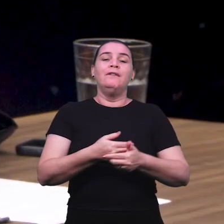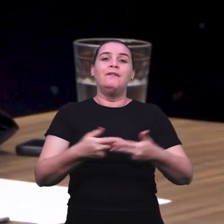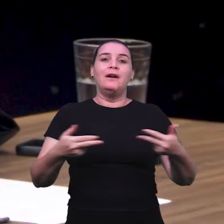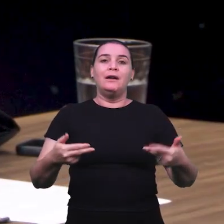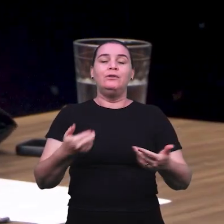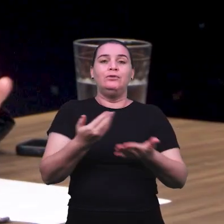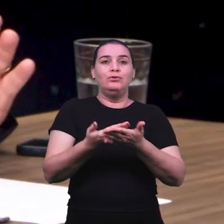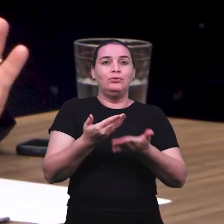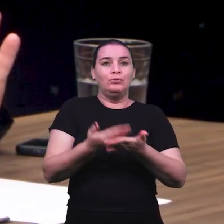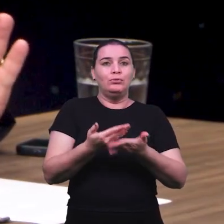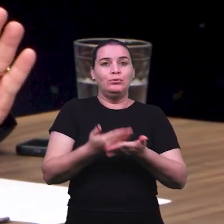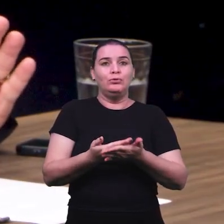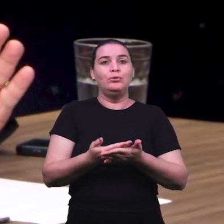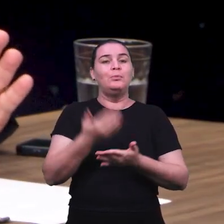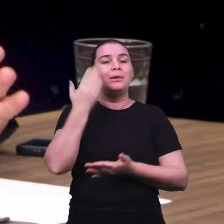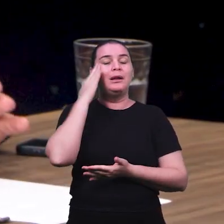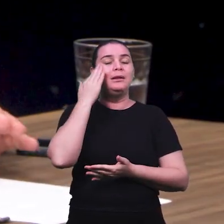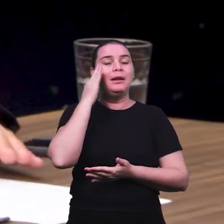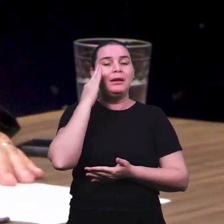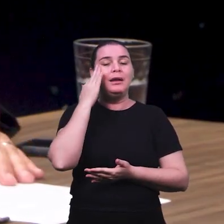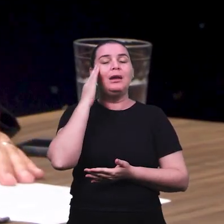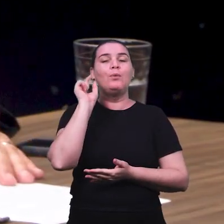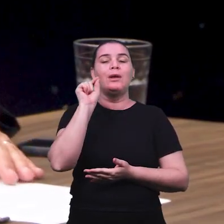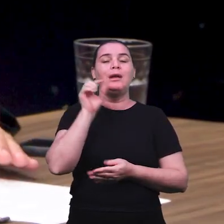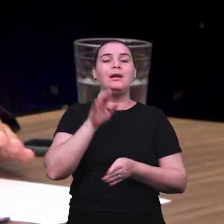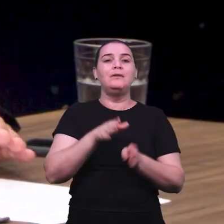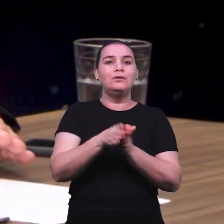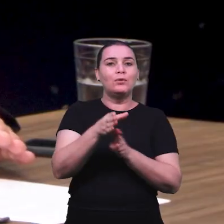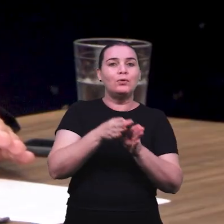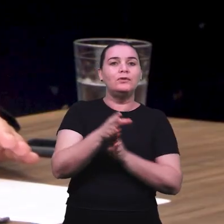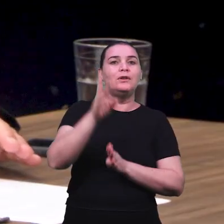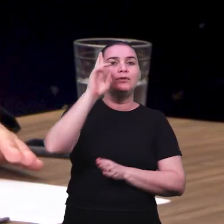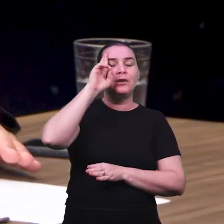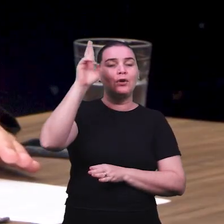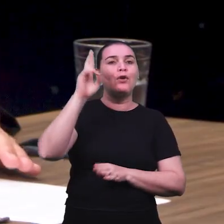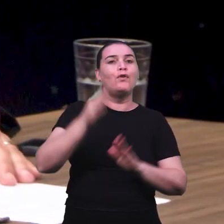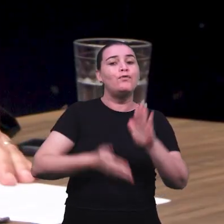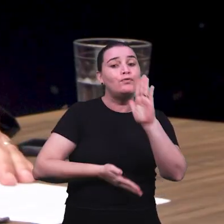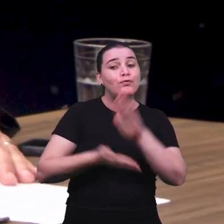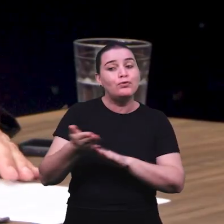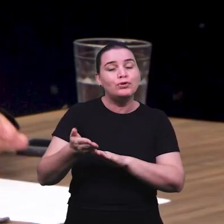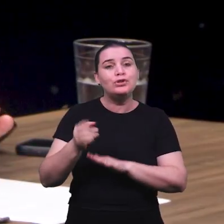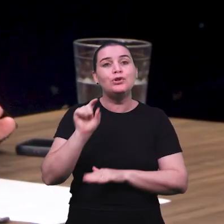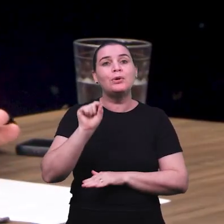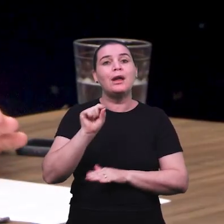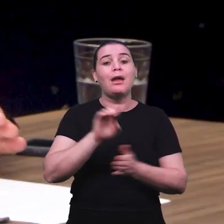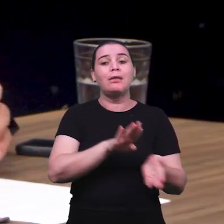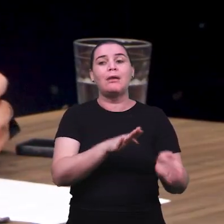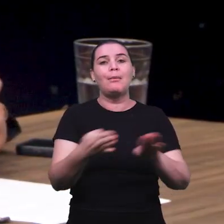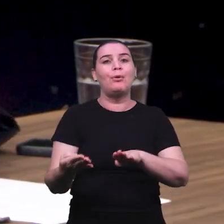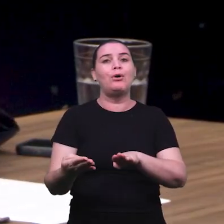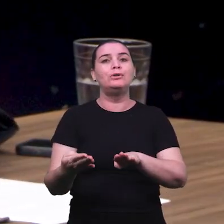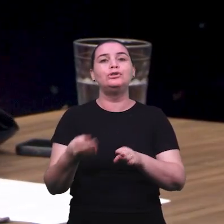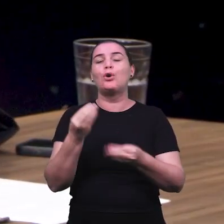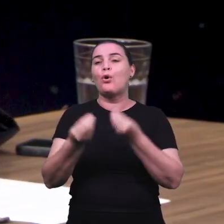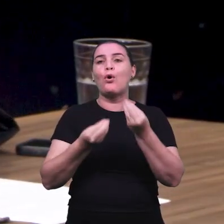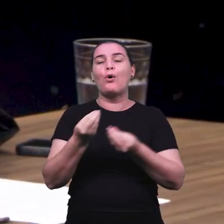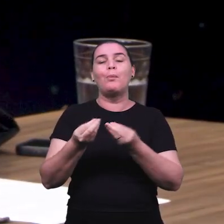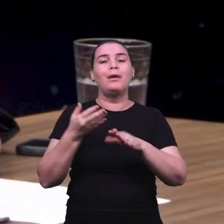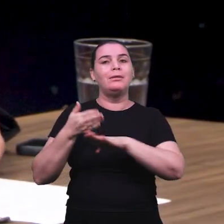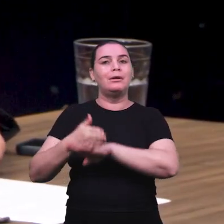exatamente para atender esse conselho do Senhor. Olha, precisamos fugir. Fugir o quê? Fugir da morte. Como é que foge da morte? Vem para a